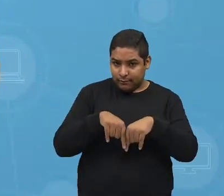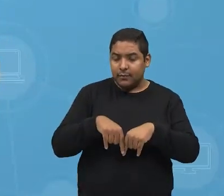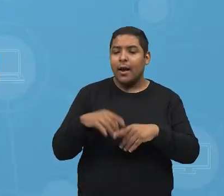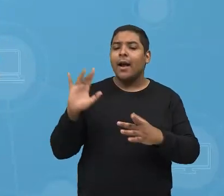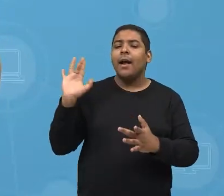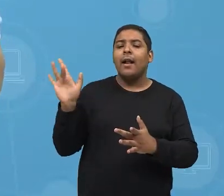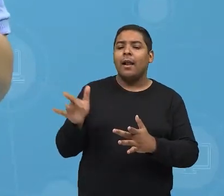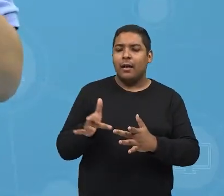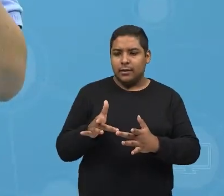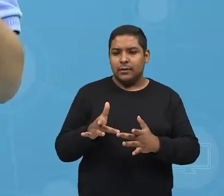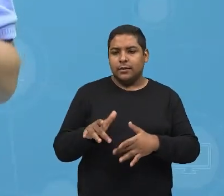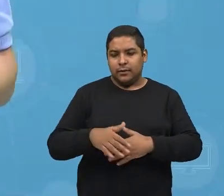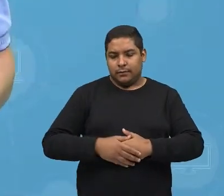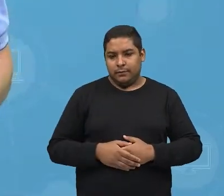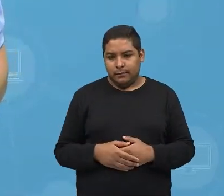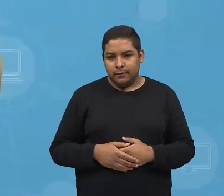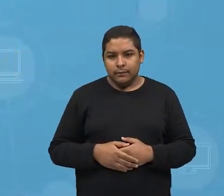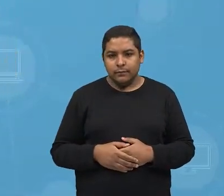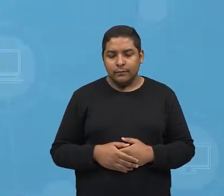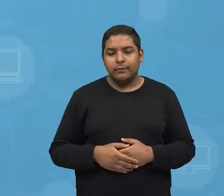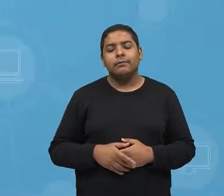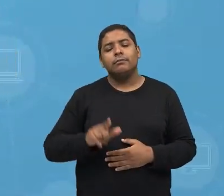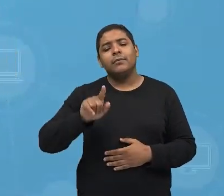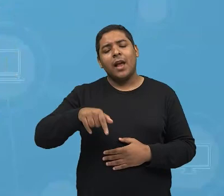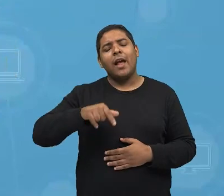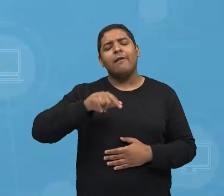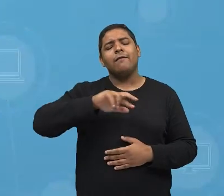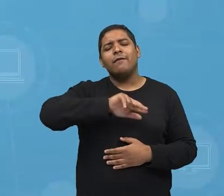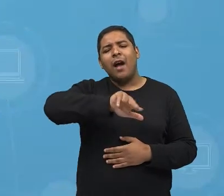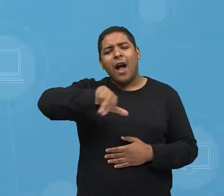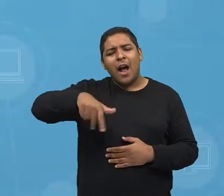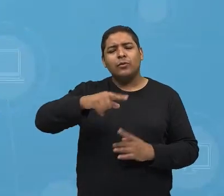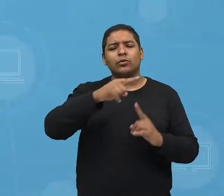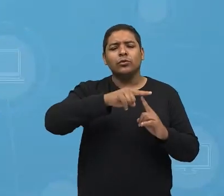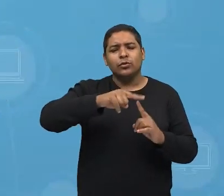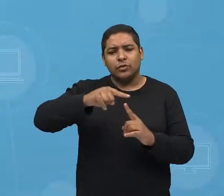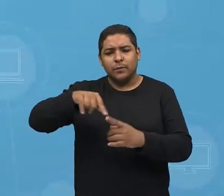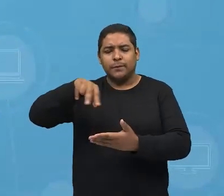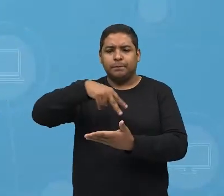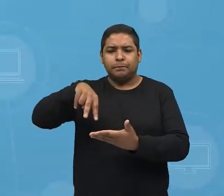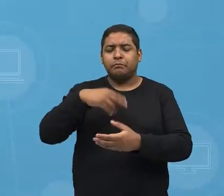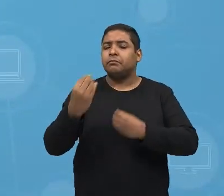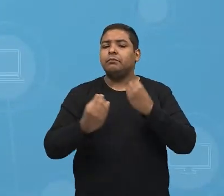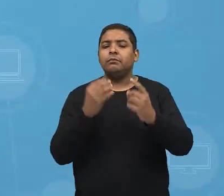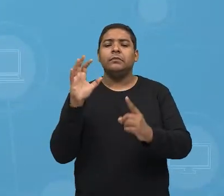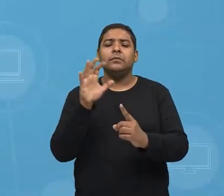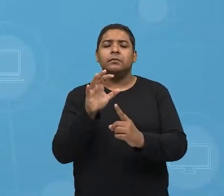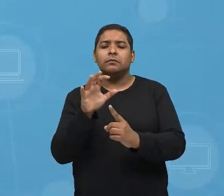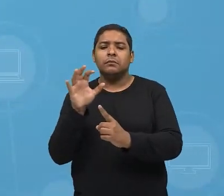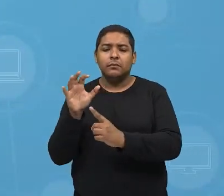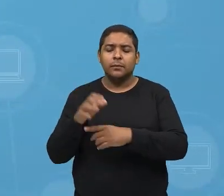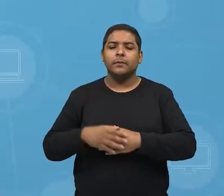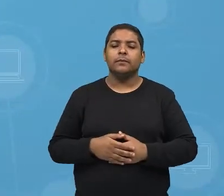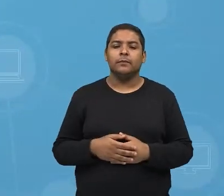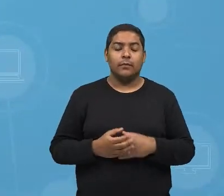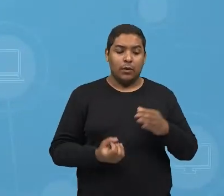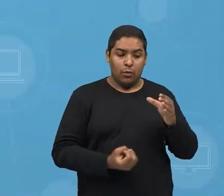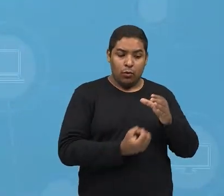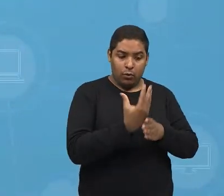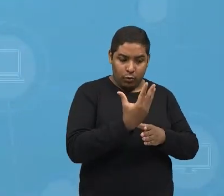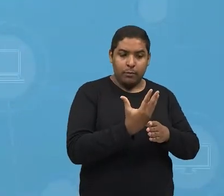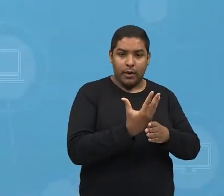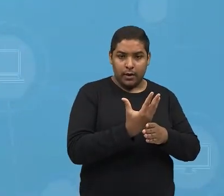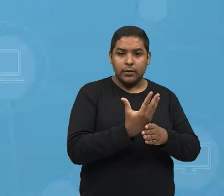clássicas, e apresentamos vários estilos de dança e como elas foram influenciadas, né, a partir da sua origem,